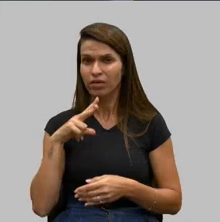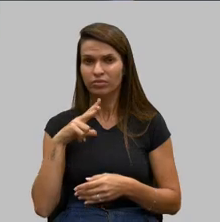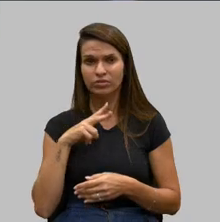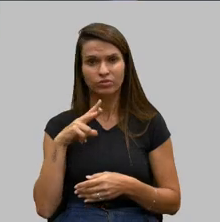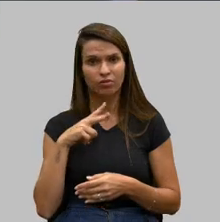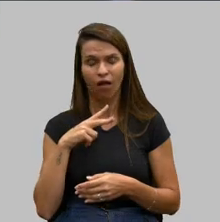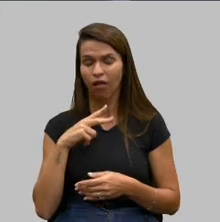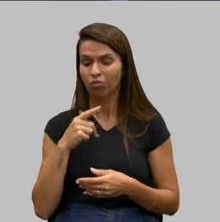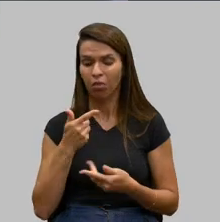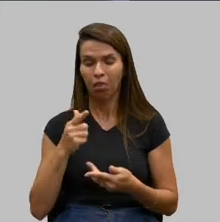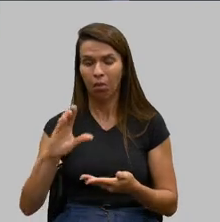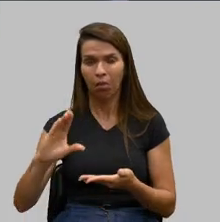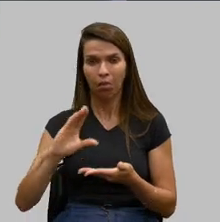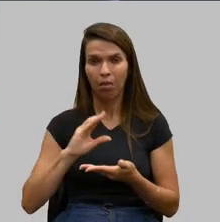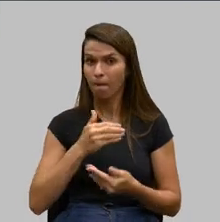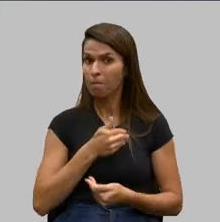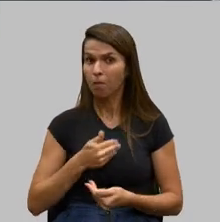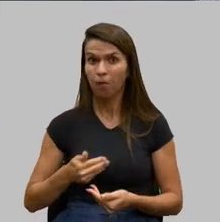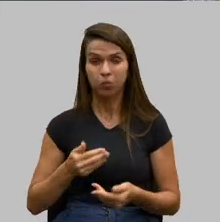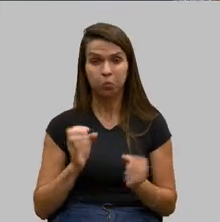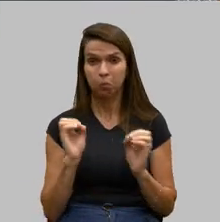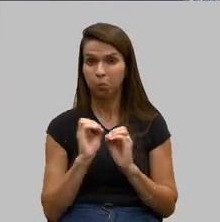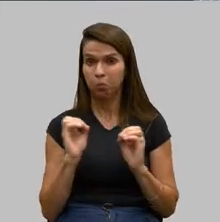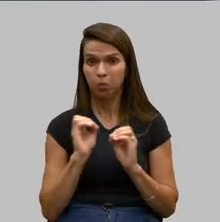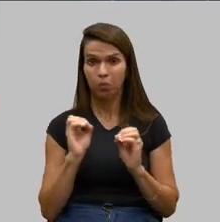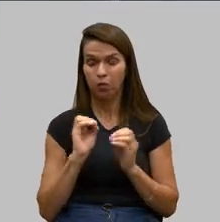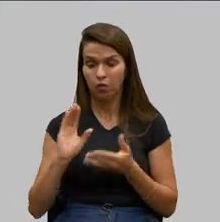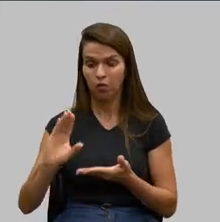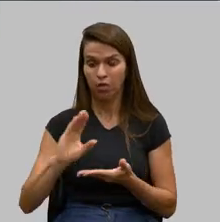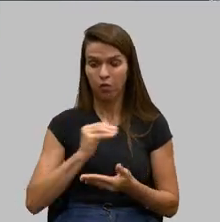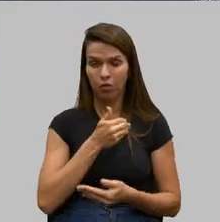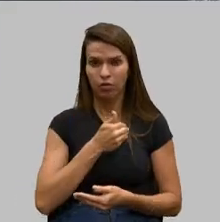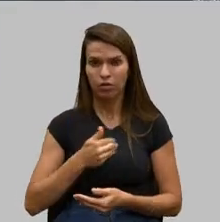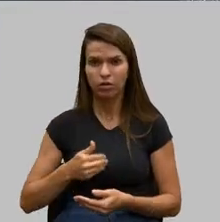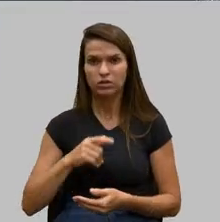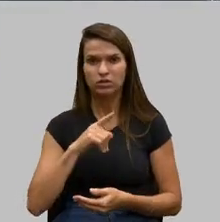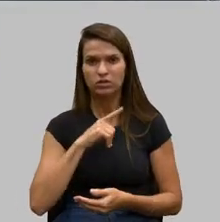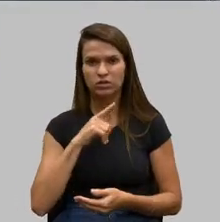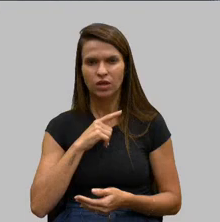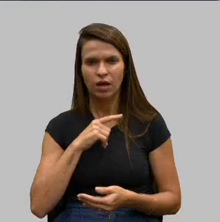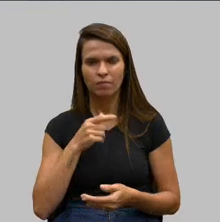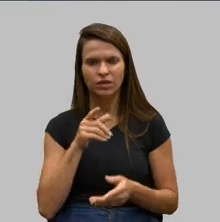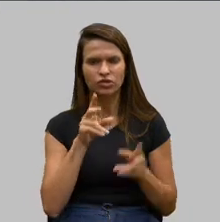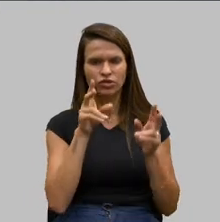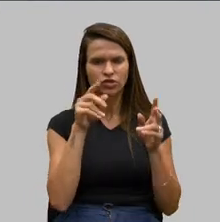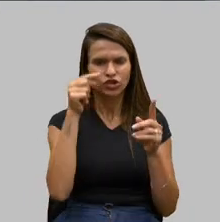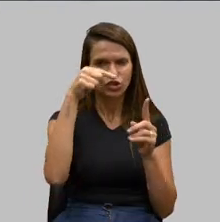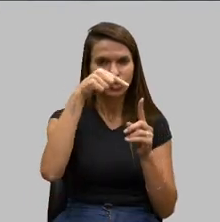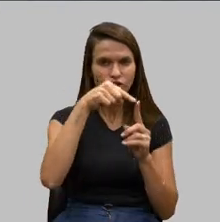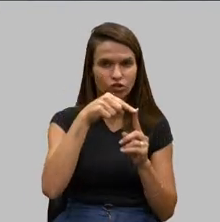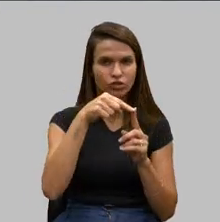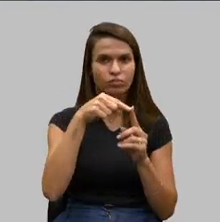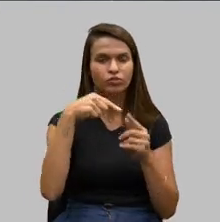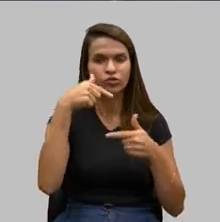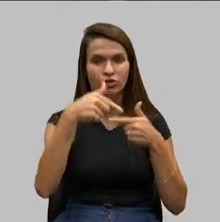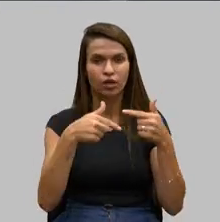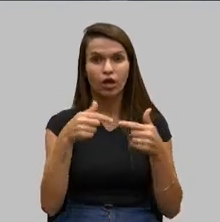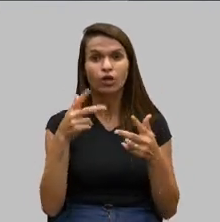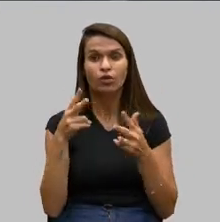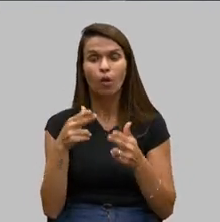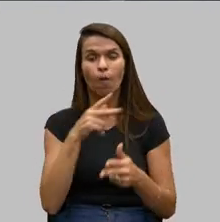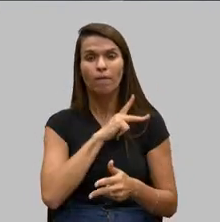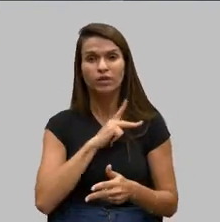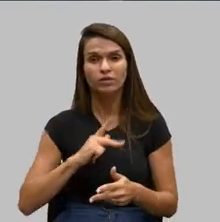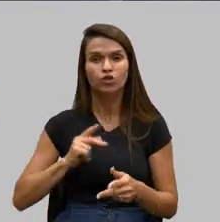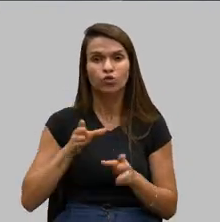financiamento público os financiamentos públicos que a gente tem para esse tipo de serviço é como o próprio presidente ali do Conselho